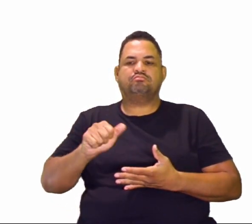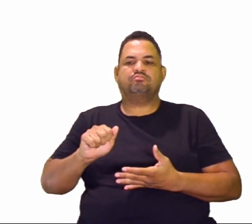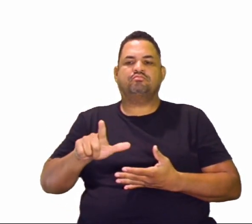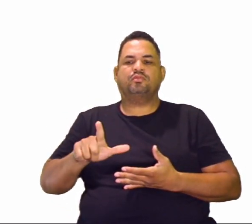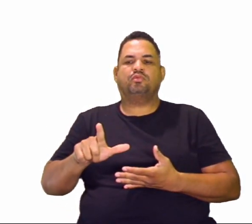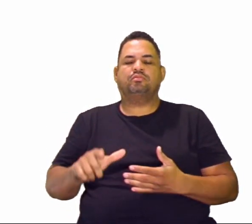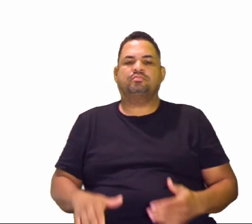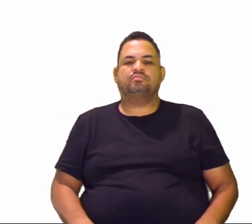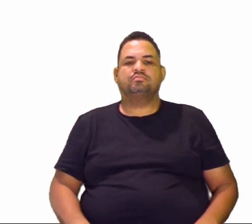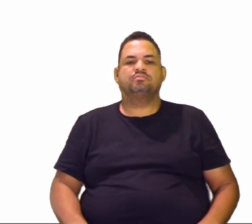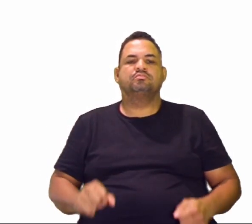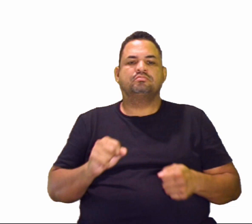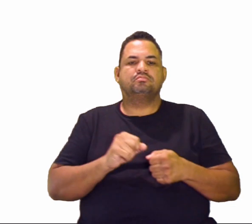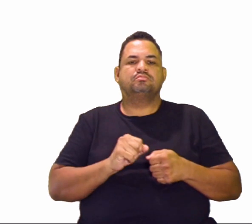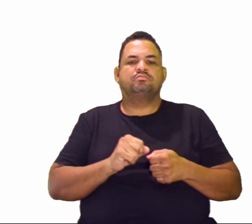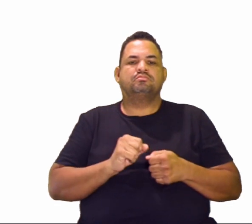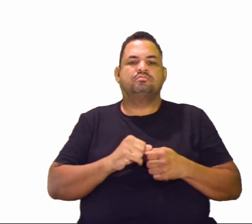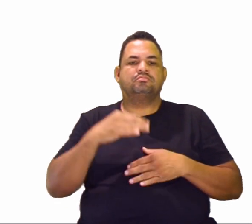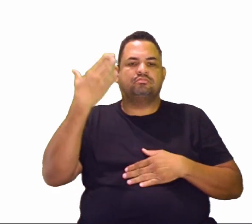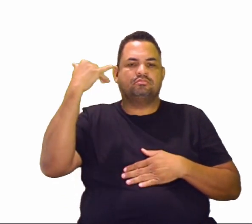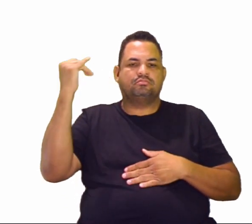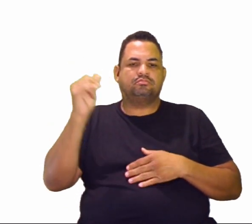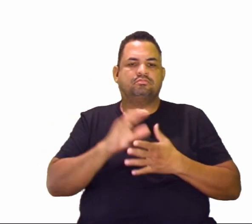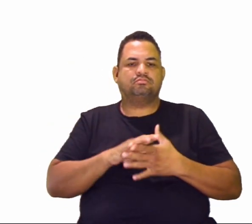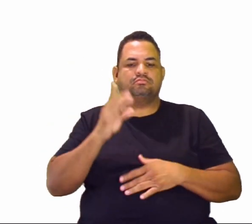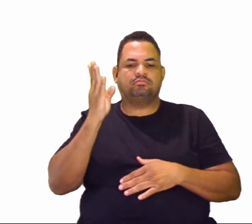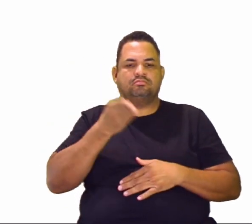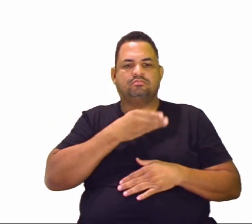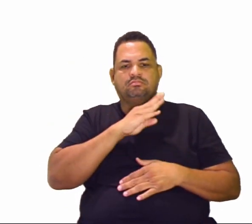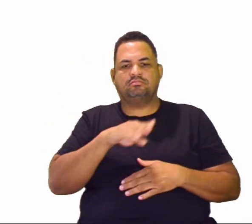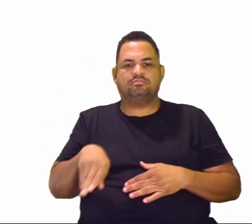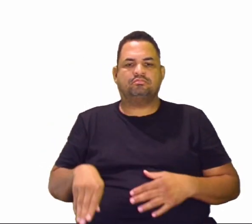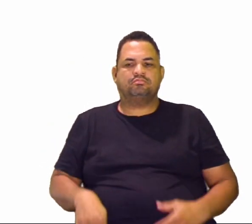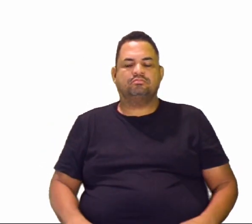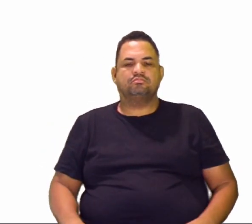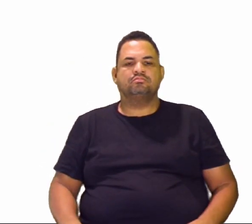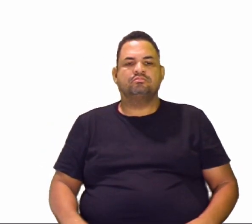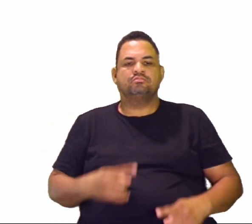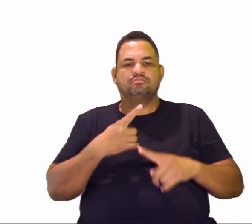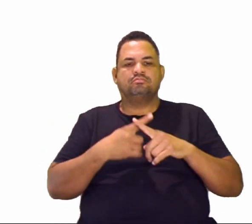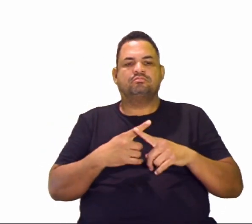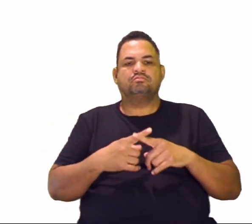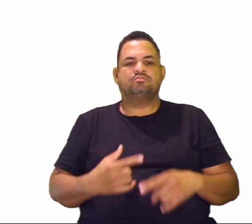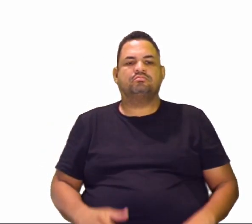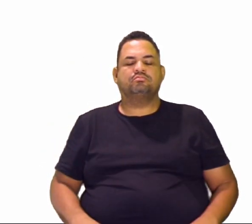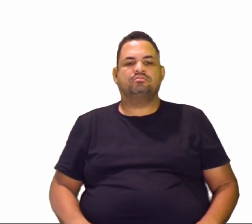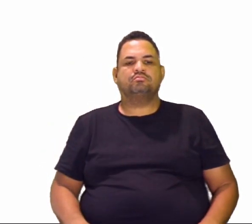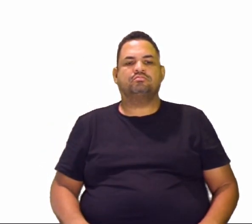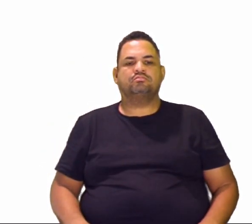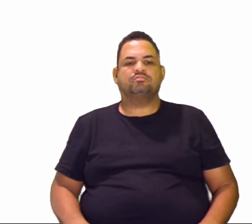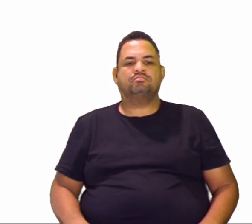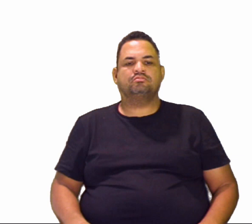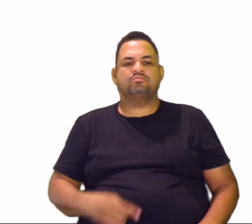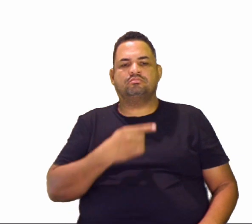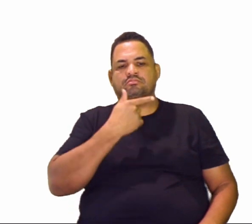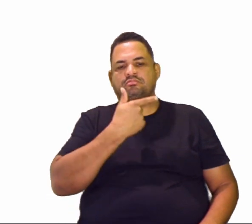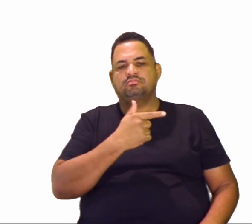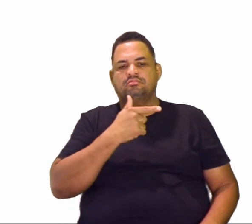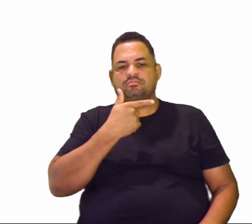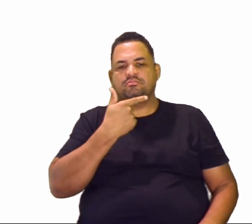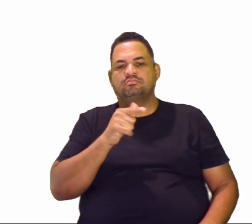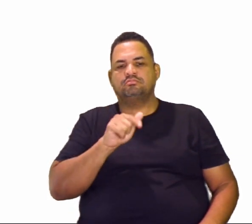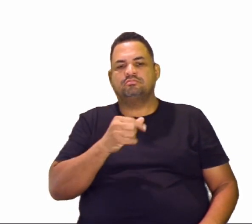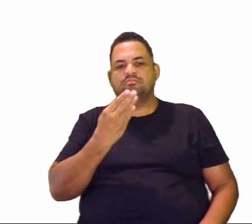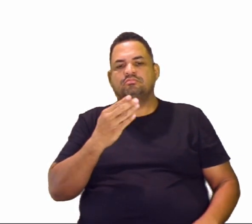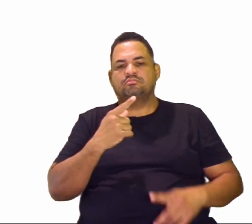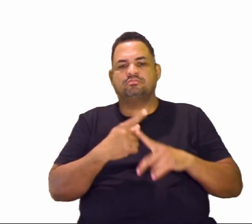mol. Fazendo a famosa regra de 3, eu terei que 22,4